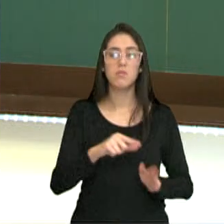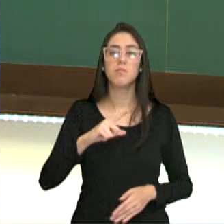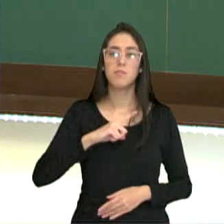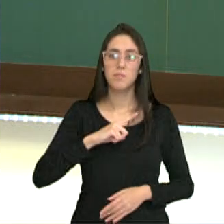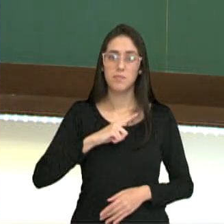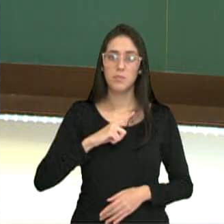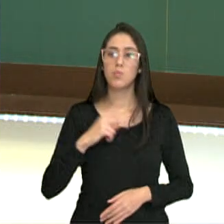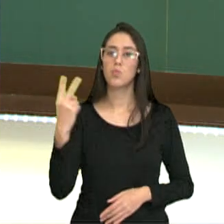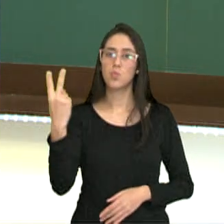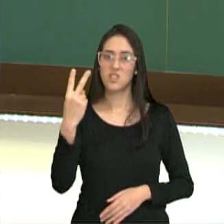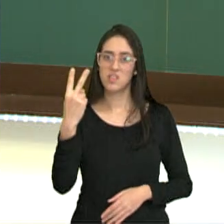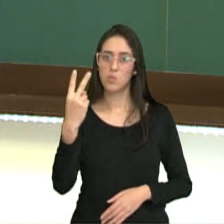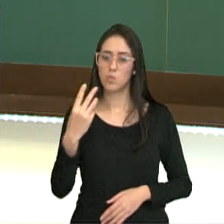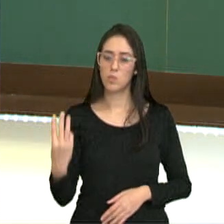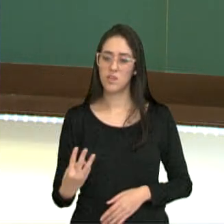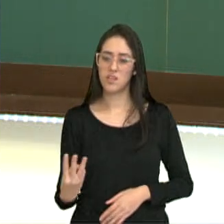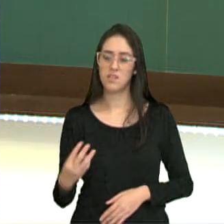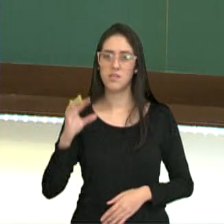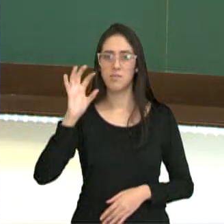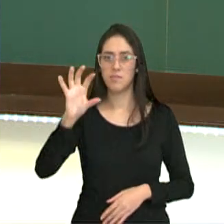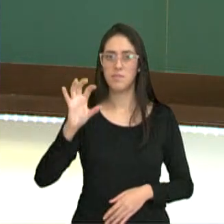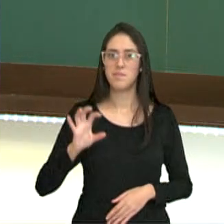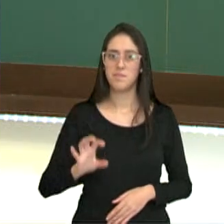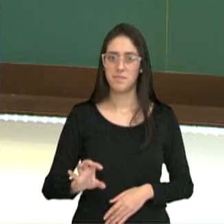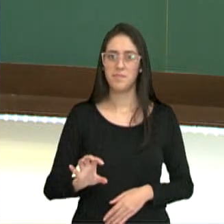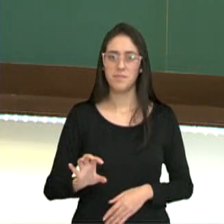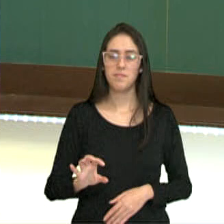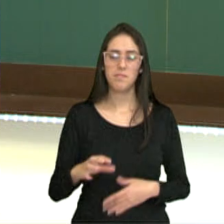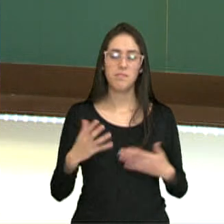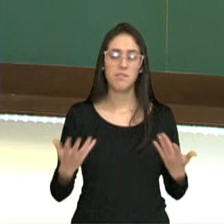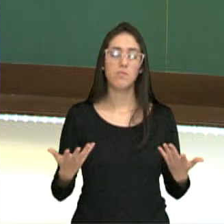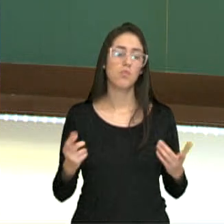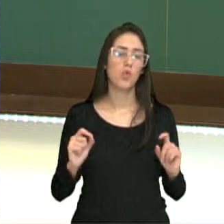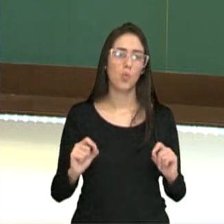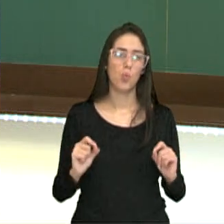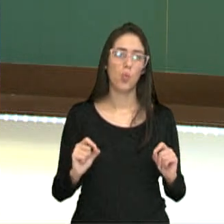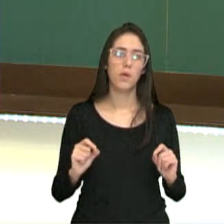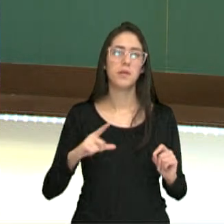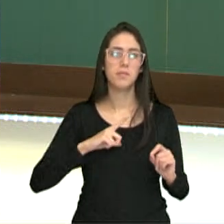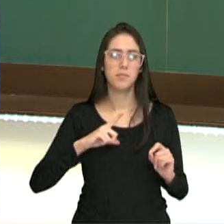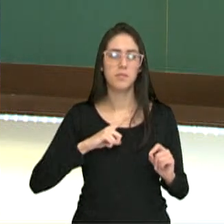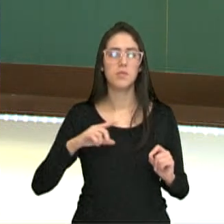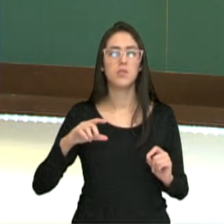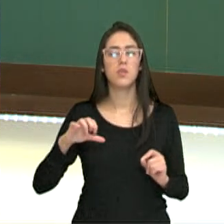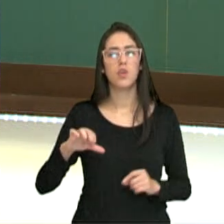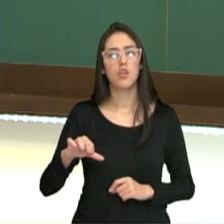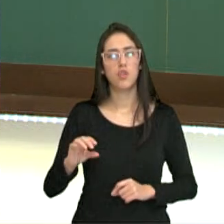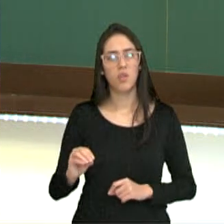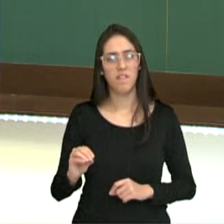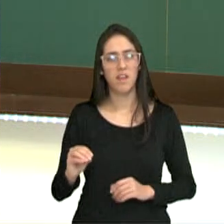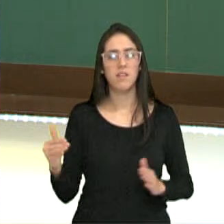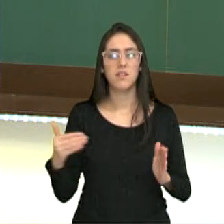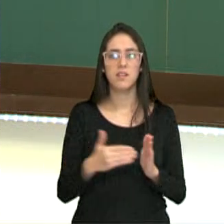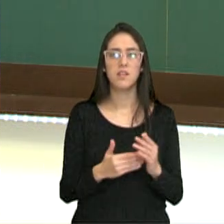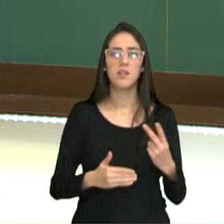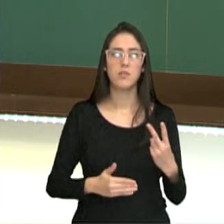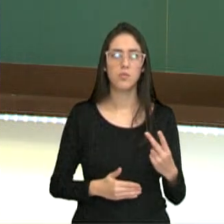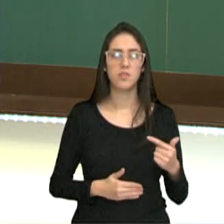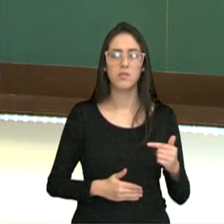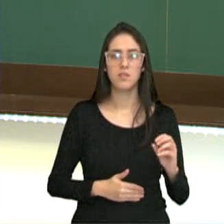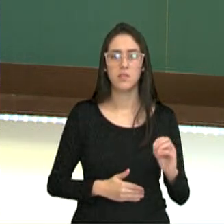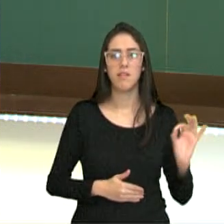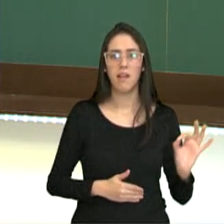o segundo e o terceiro quadrante, ou seja, está entre 90 e